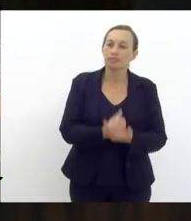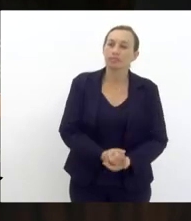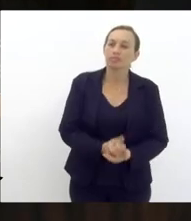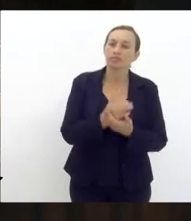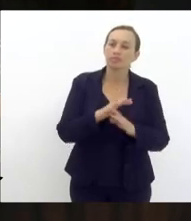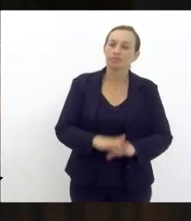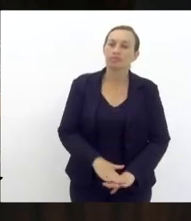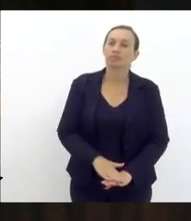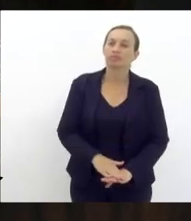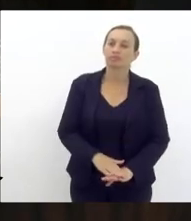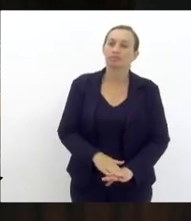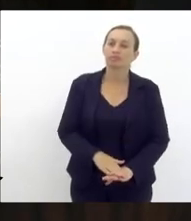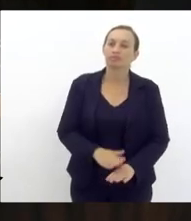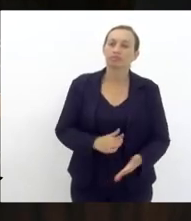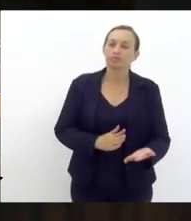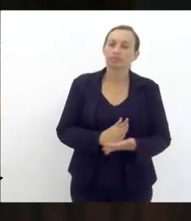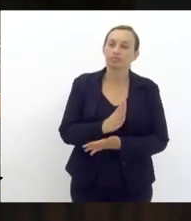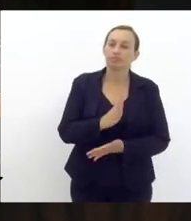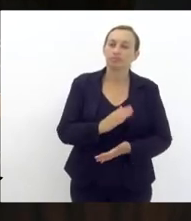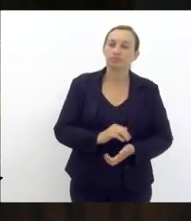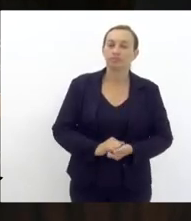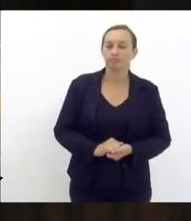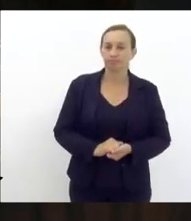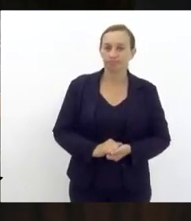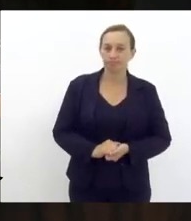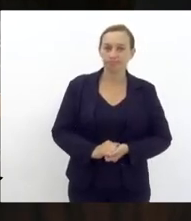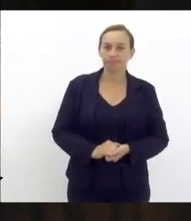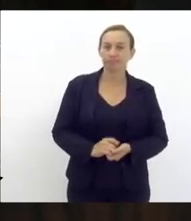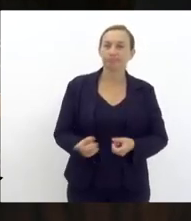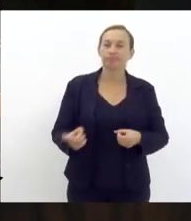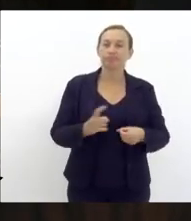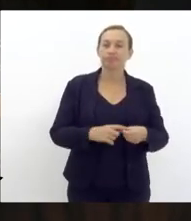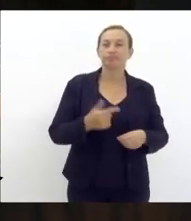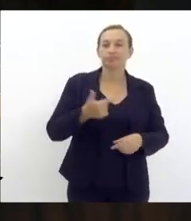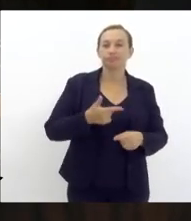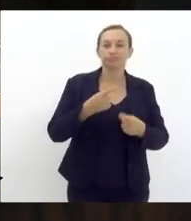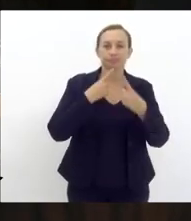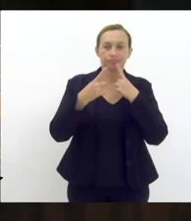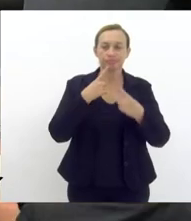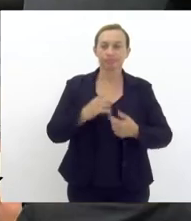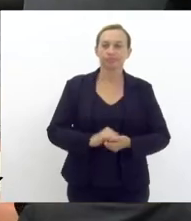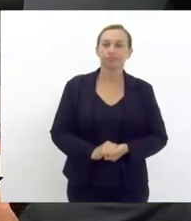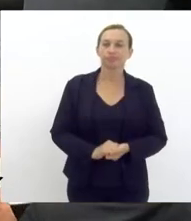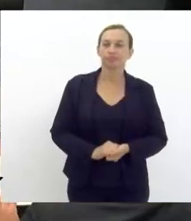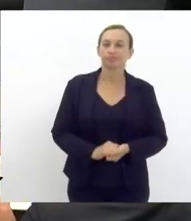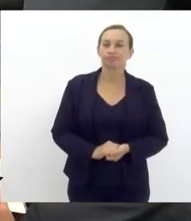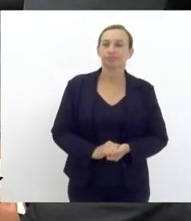permanece Como estão aprovado retorna em segundo